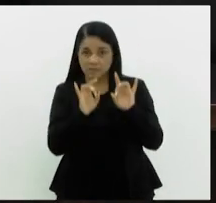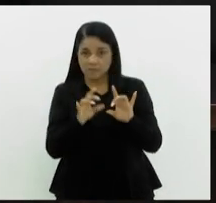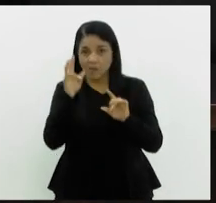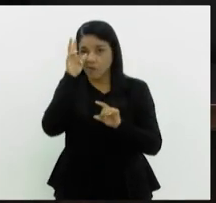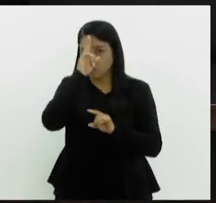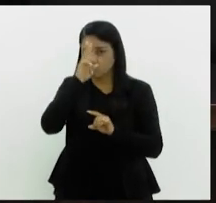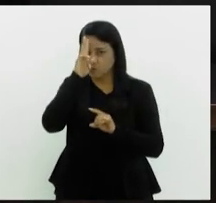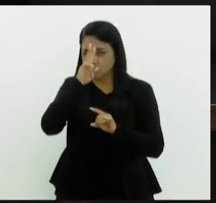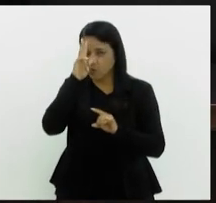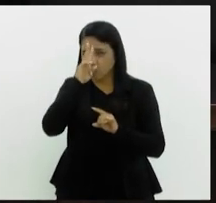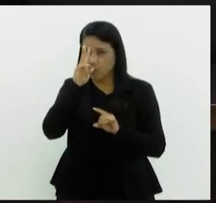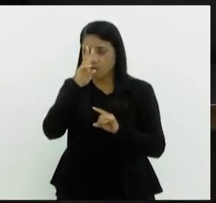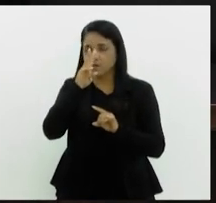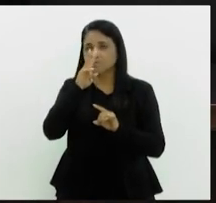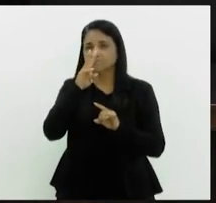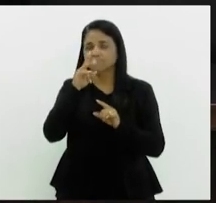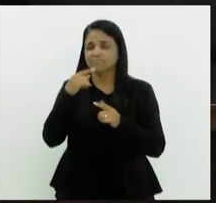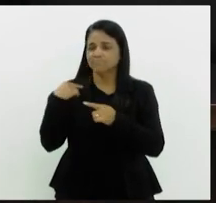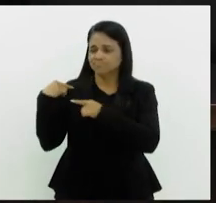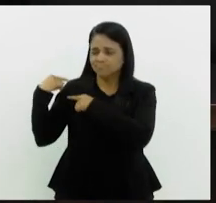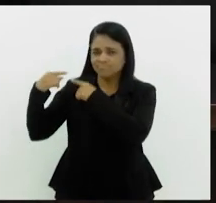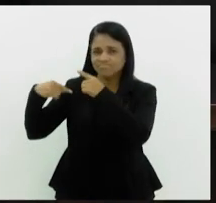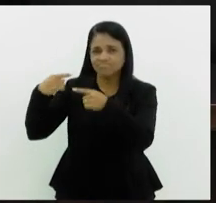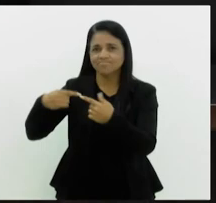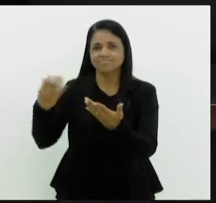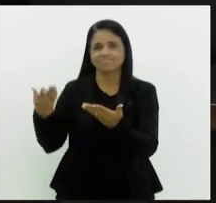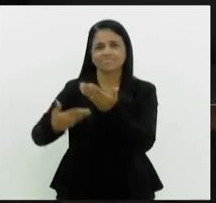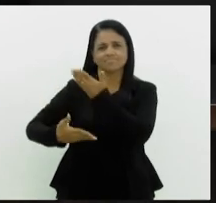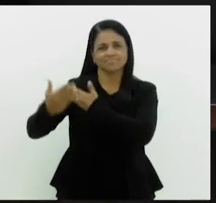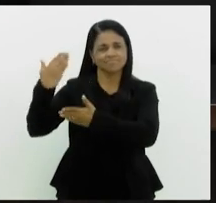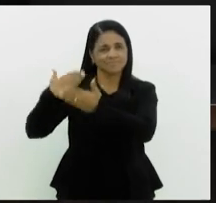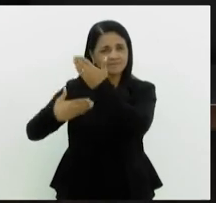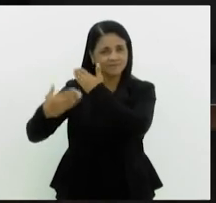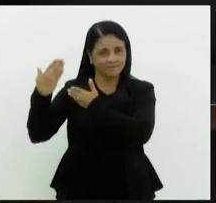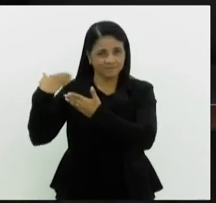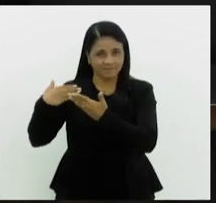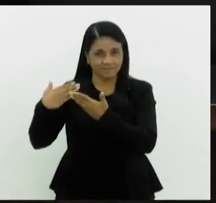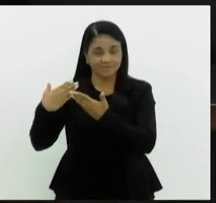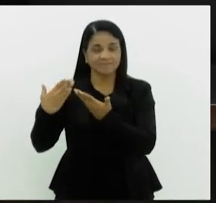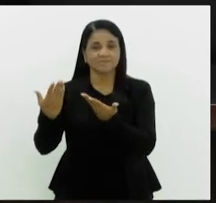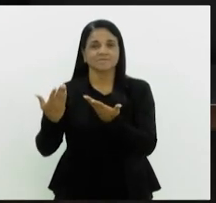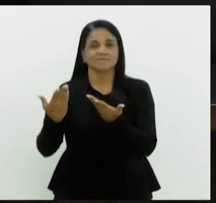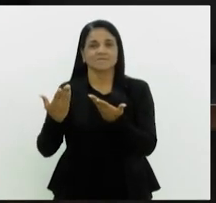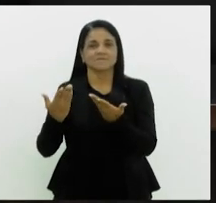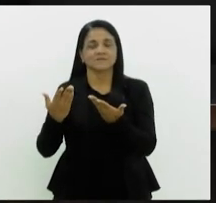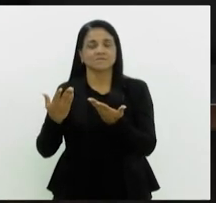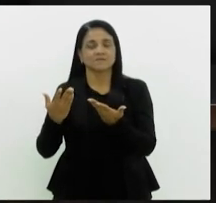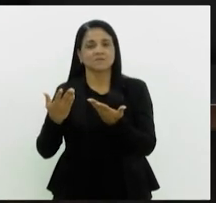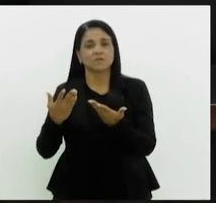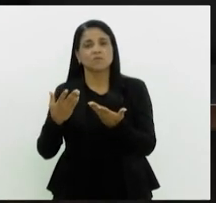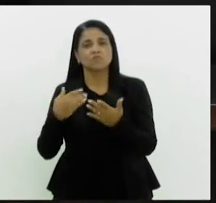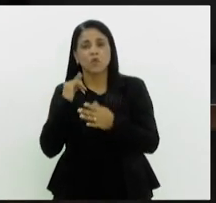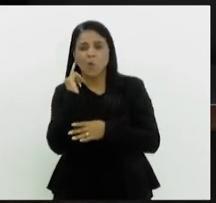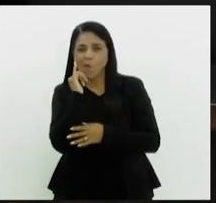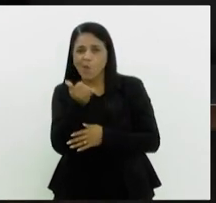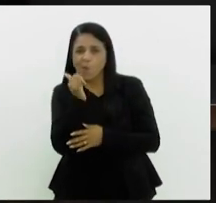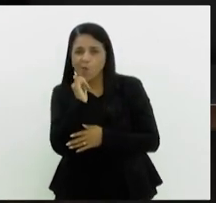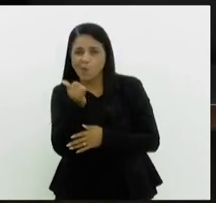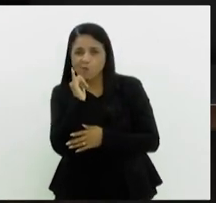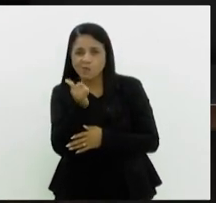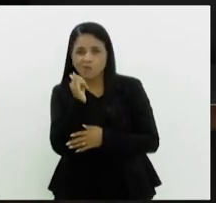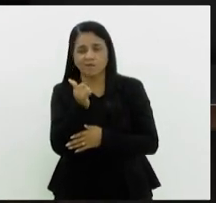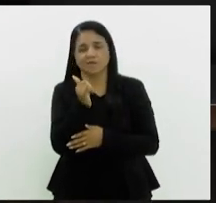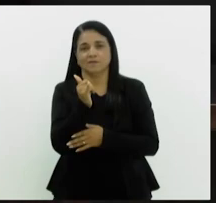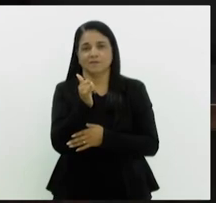história que deve ser recuperada, mas mais que recuperada, né, doutora Helena, deve ser contada por aqueles